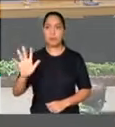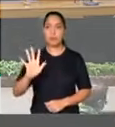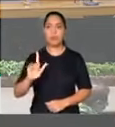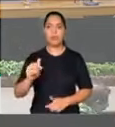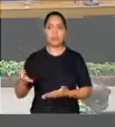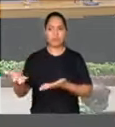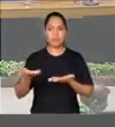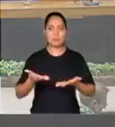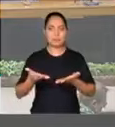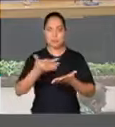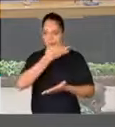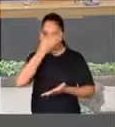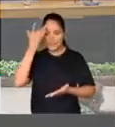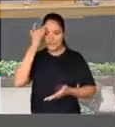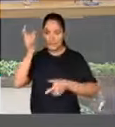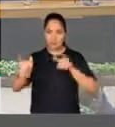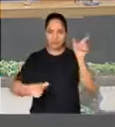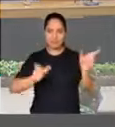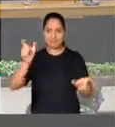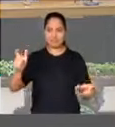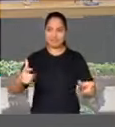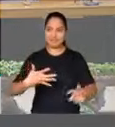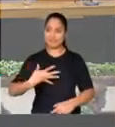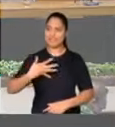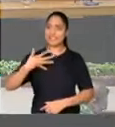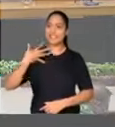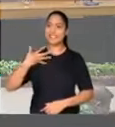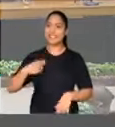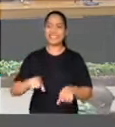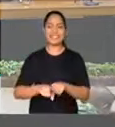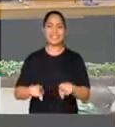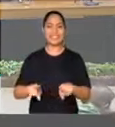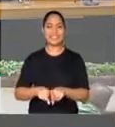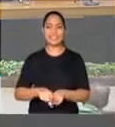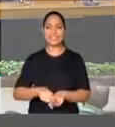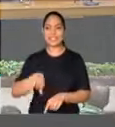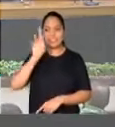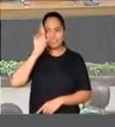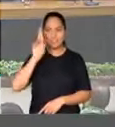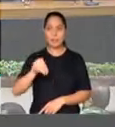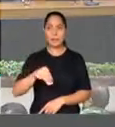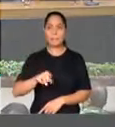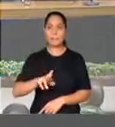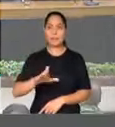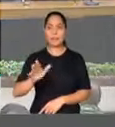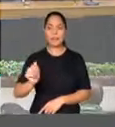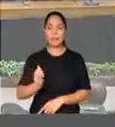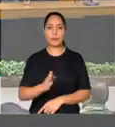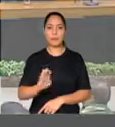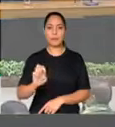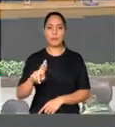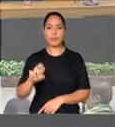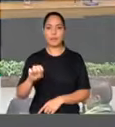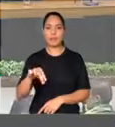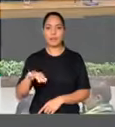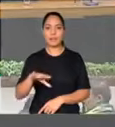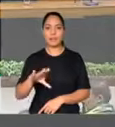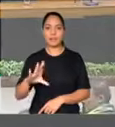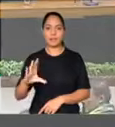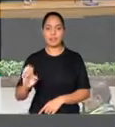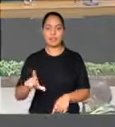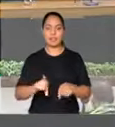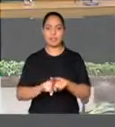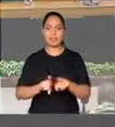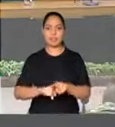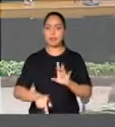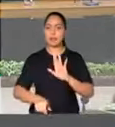e entidades que aqui serão homenageadas, a senhora Maria Berenice Dias, presidenta da Comissão de